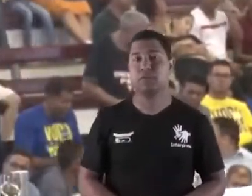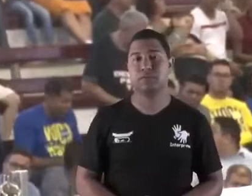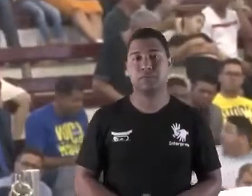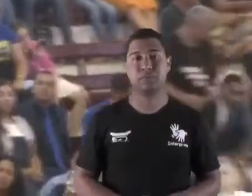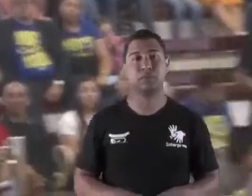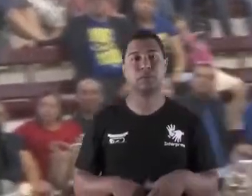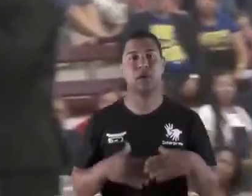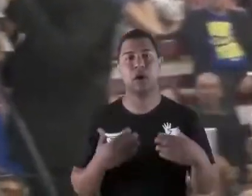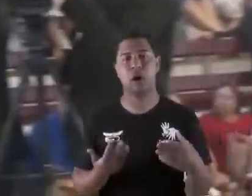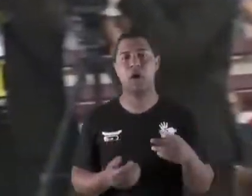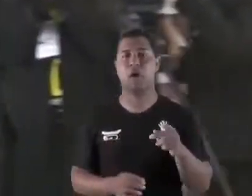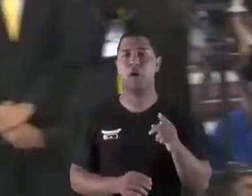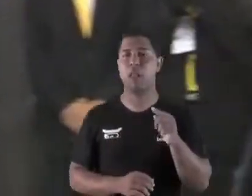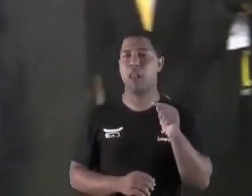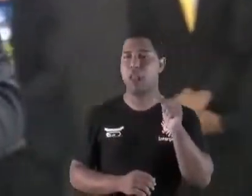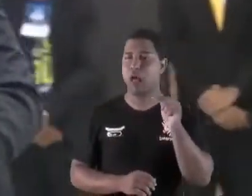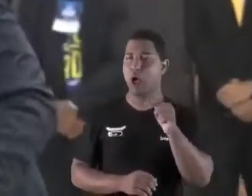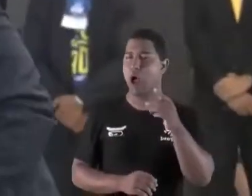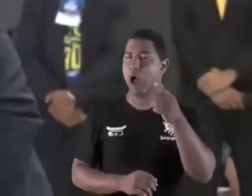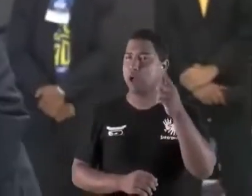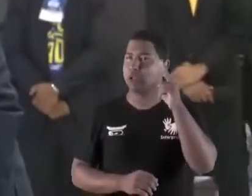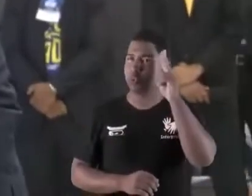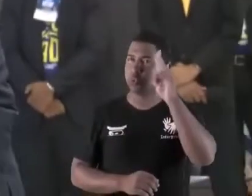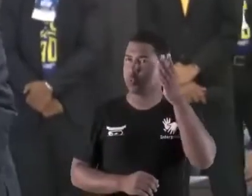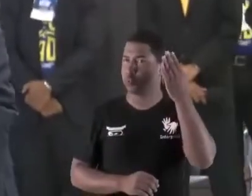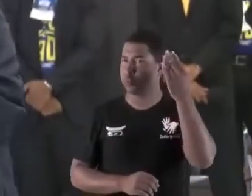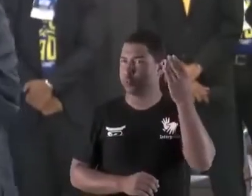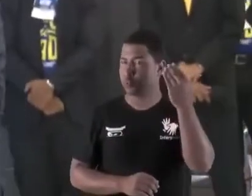Pedro estava doido para saber quem era o traidor.